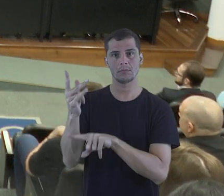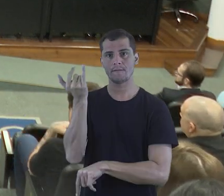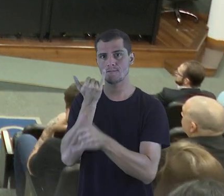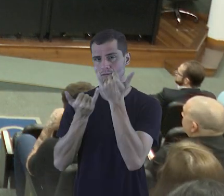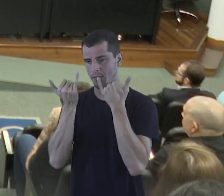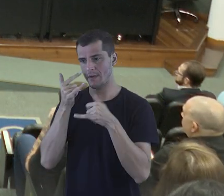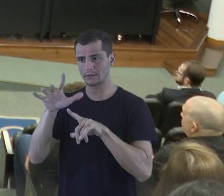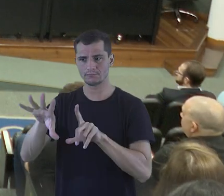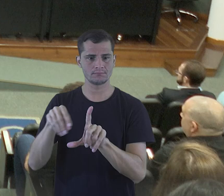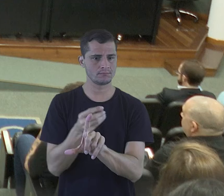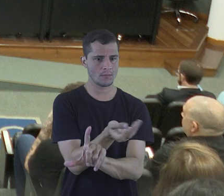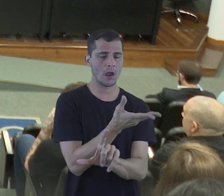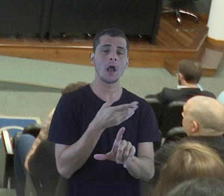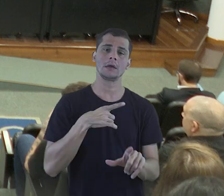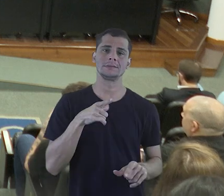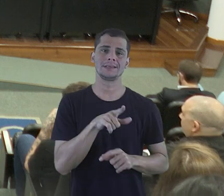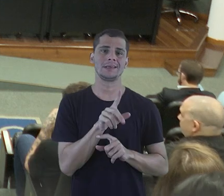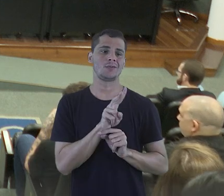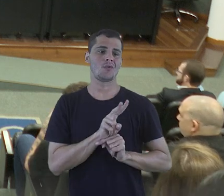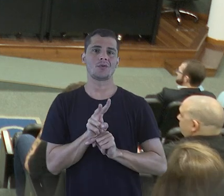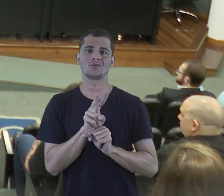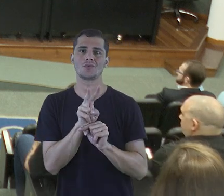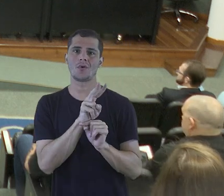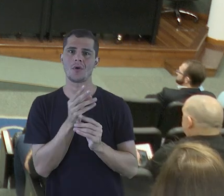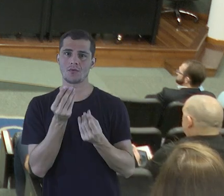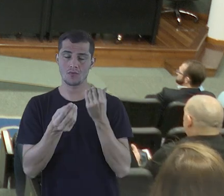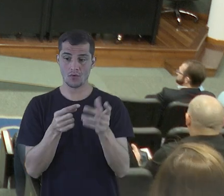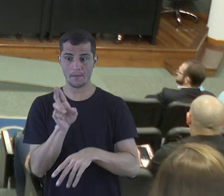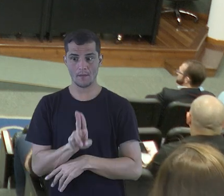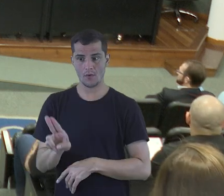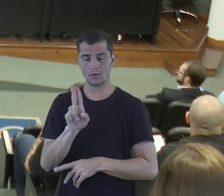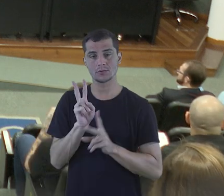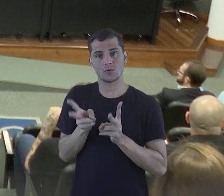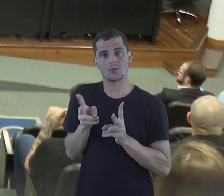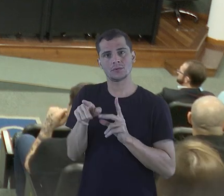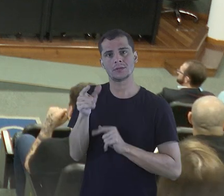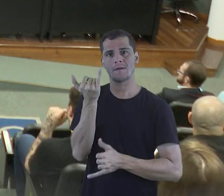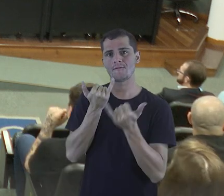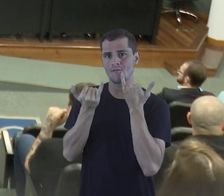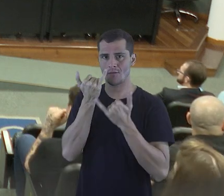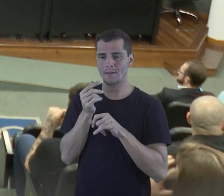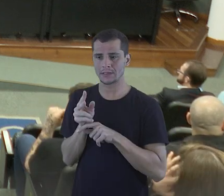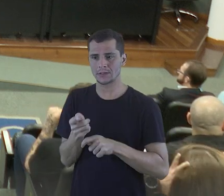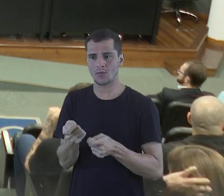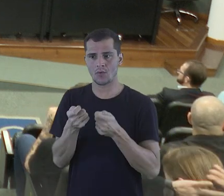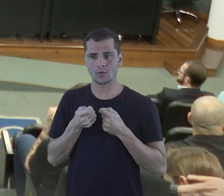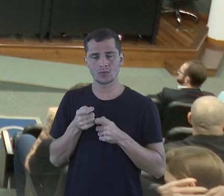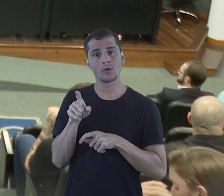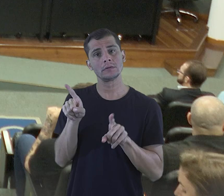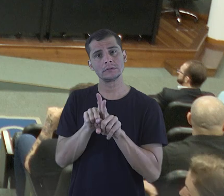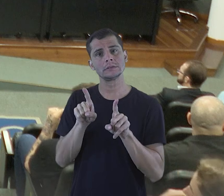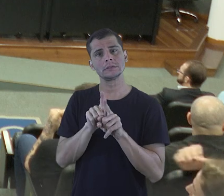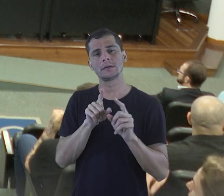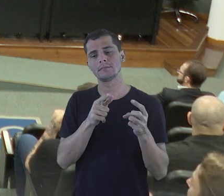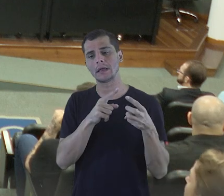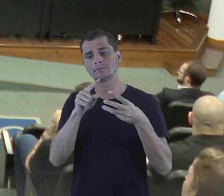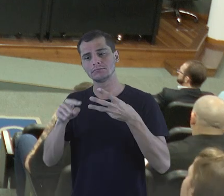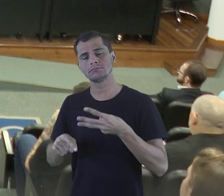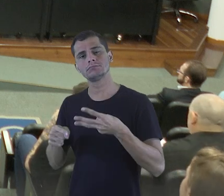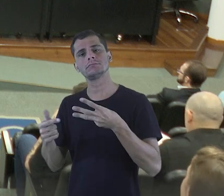uso compartilhado daí vai haver co-controle daí você continua controladora da informação e o terceiro também